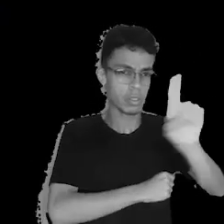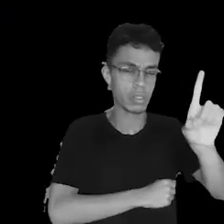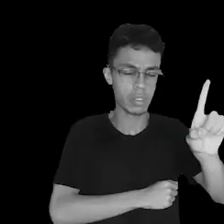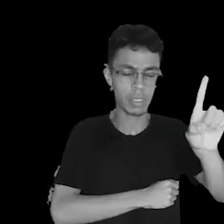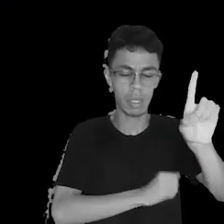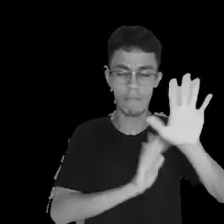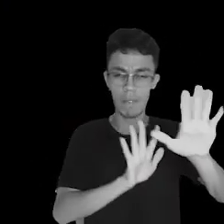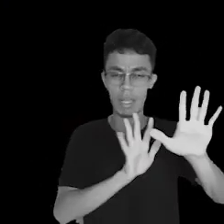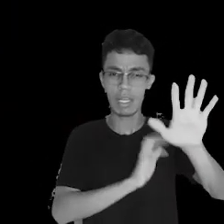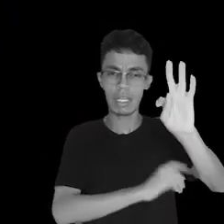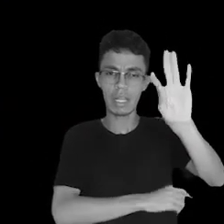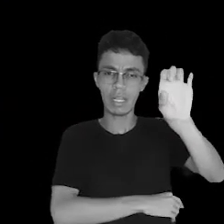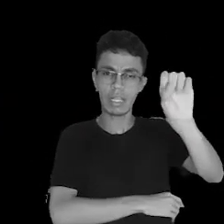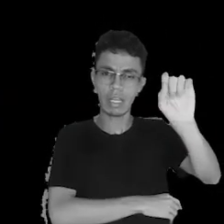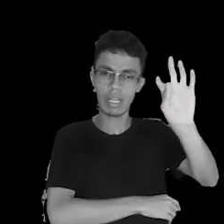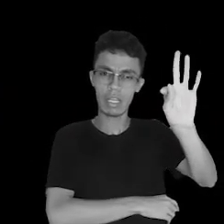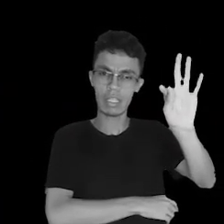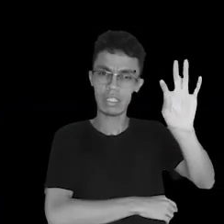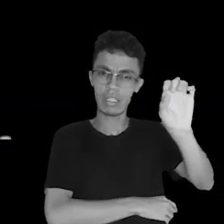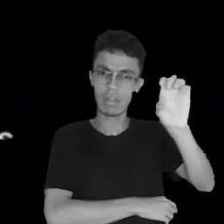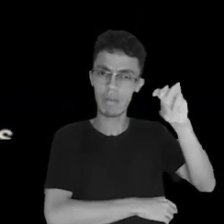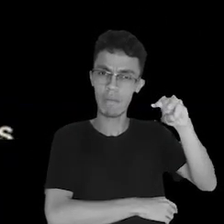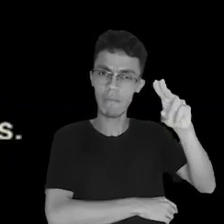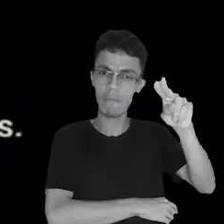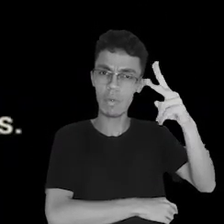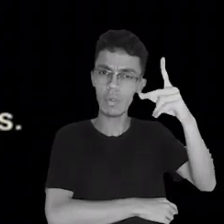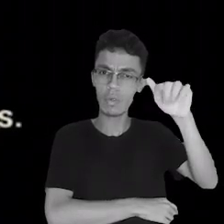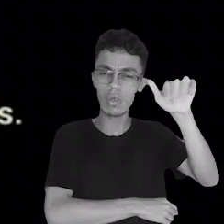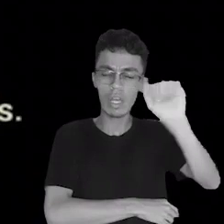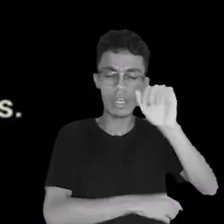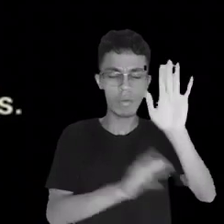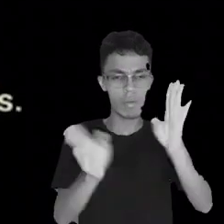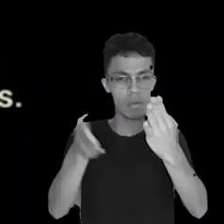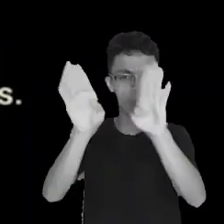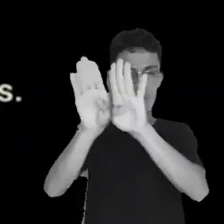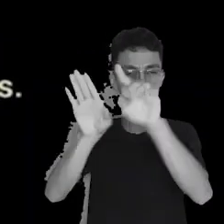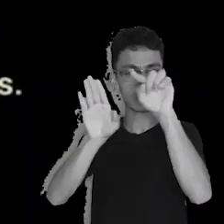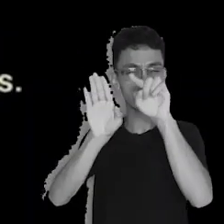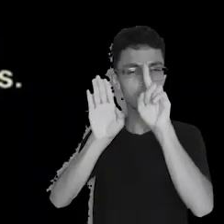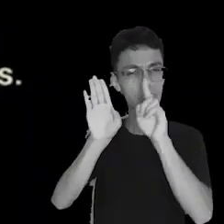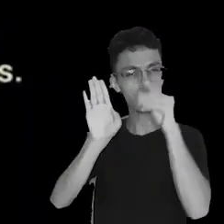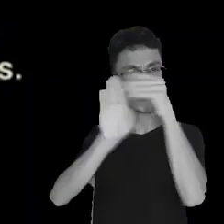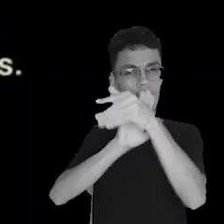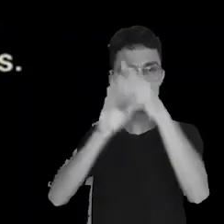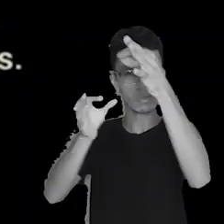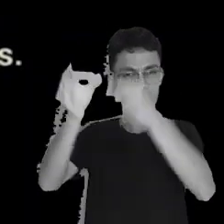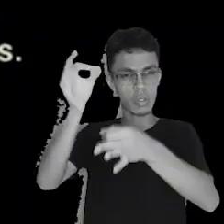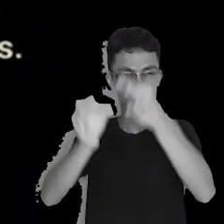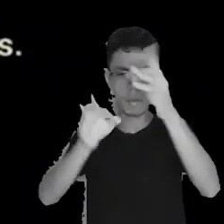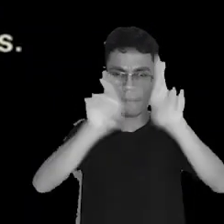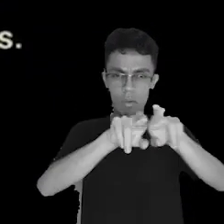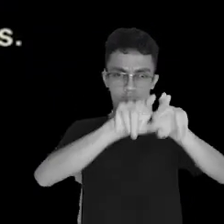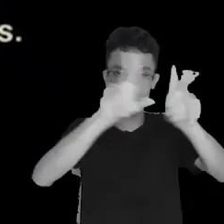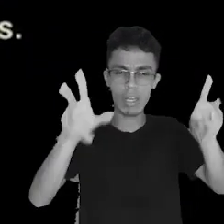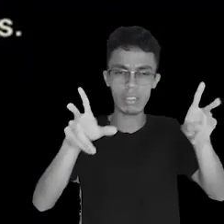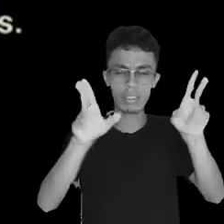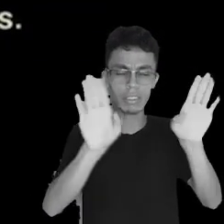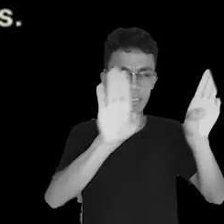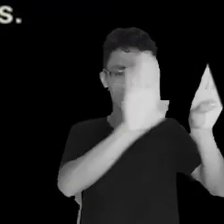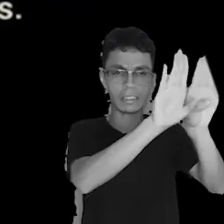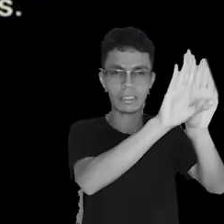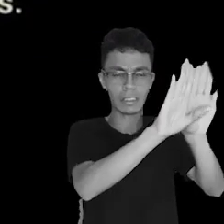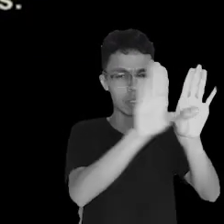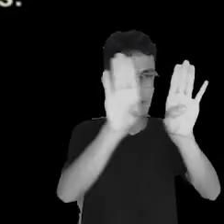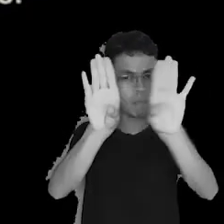porta fechada por onde entram os juízes. Diferença acentuada entre as 2 portas. Uma